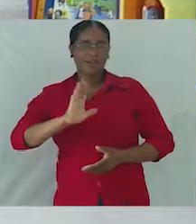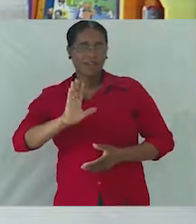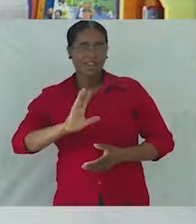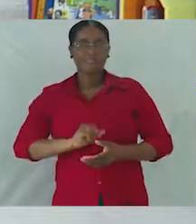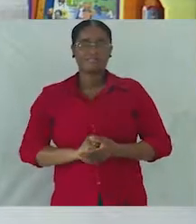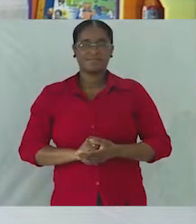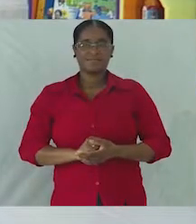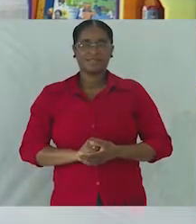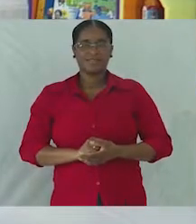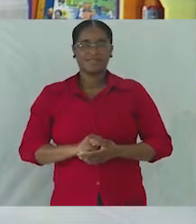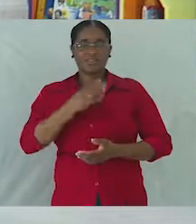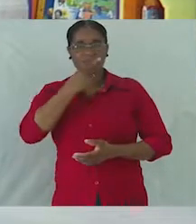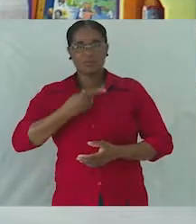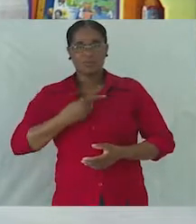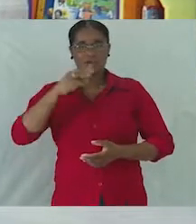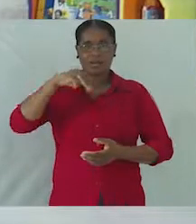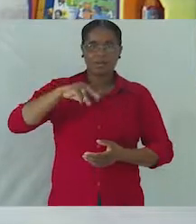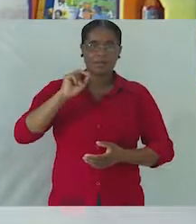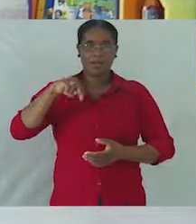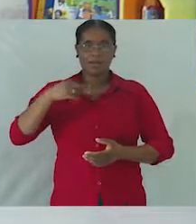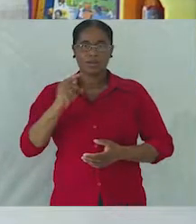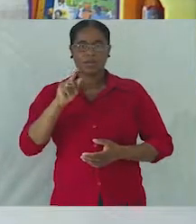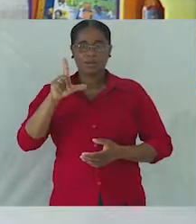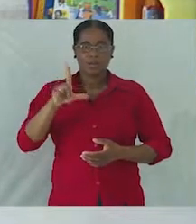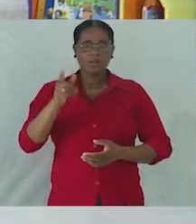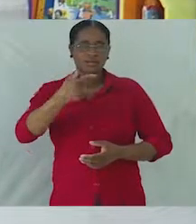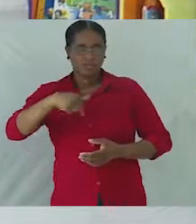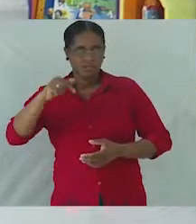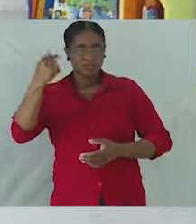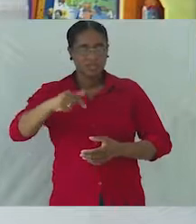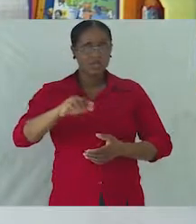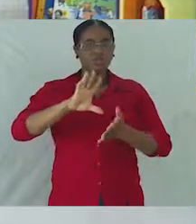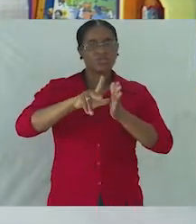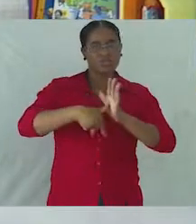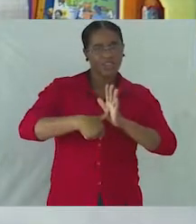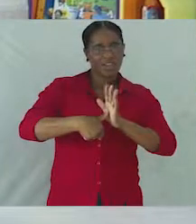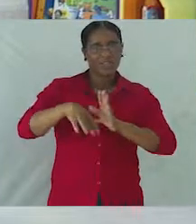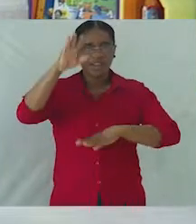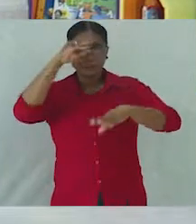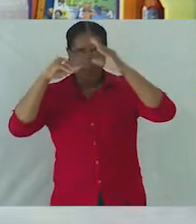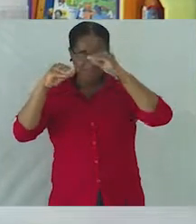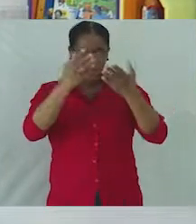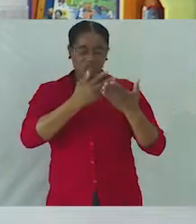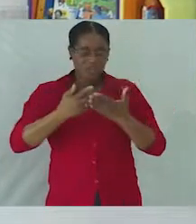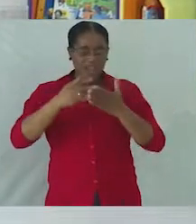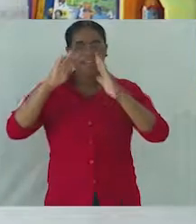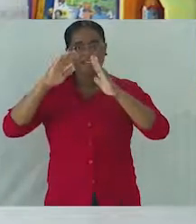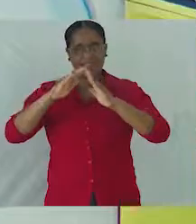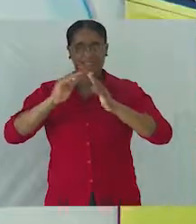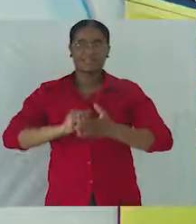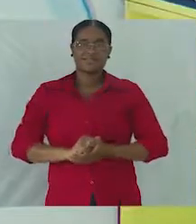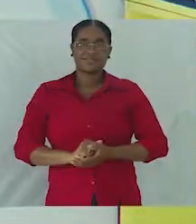Olá, sou o professor Manuel Moreira e estamos no projeto Aprender e Estudar em